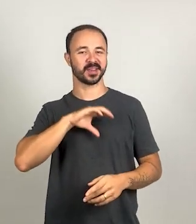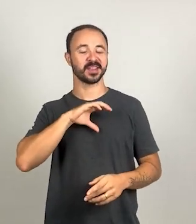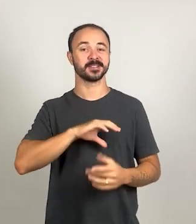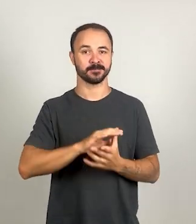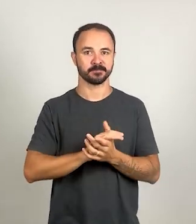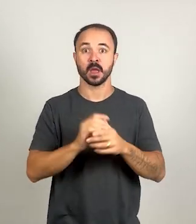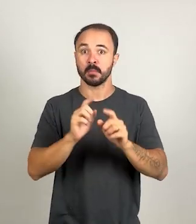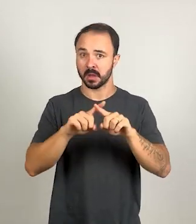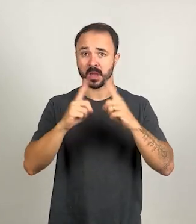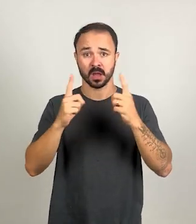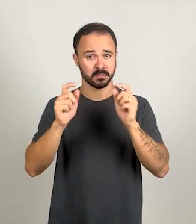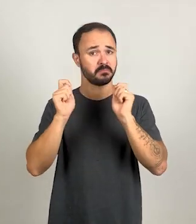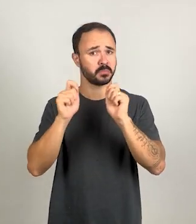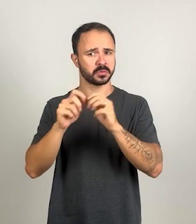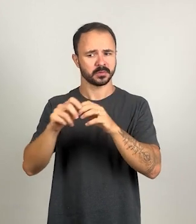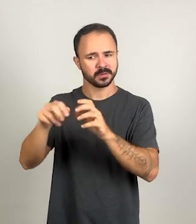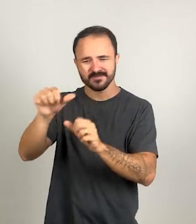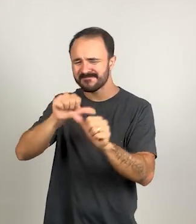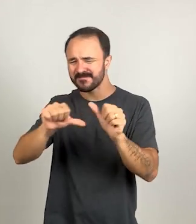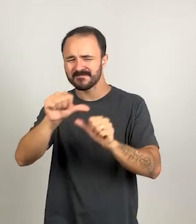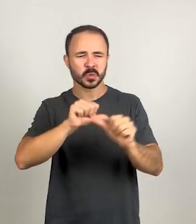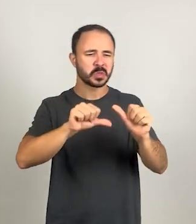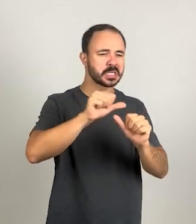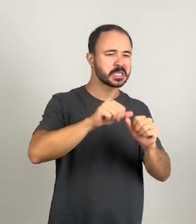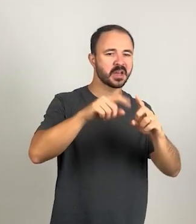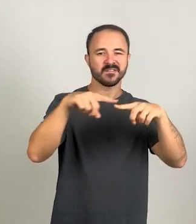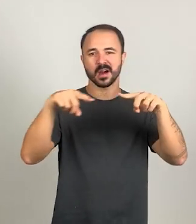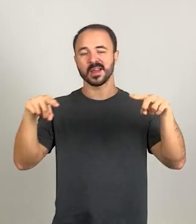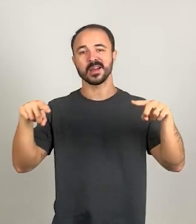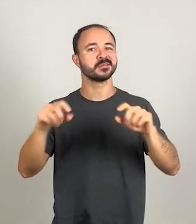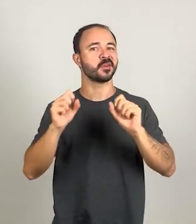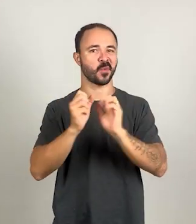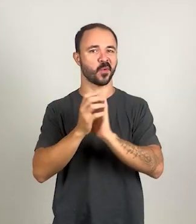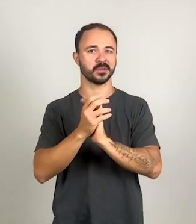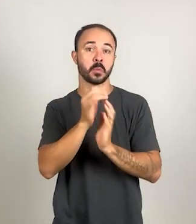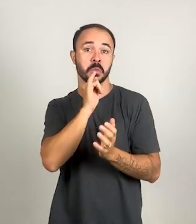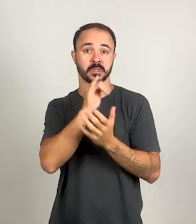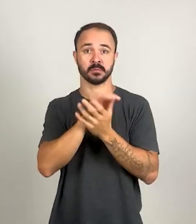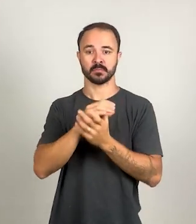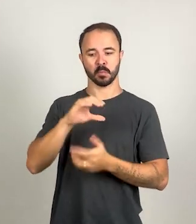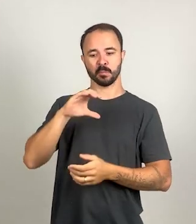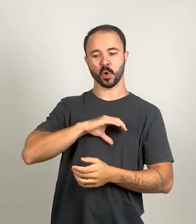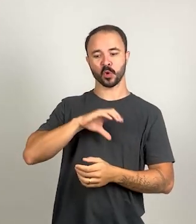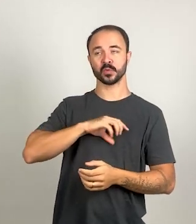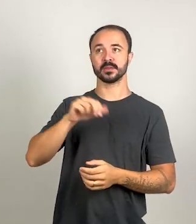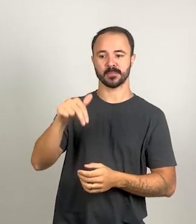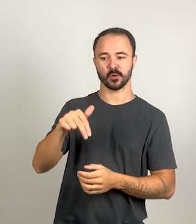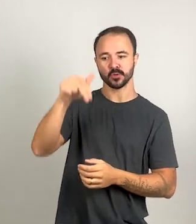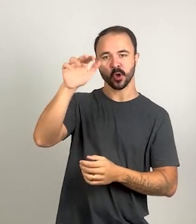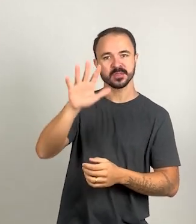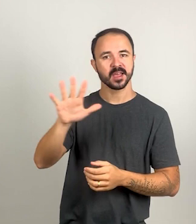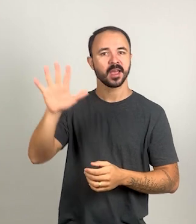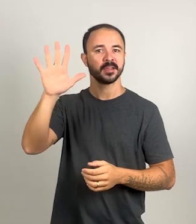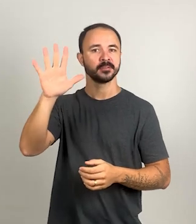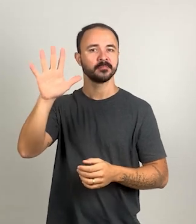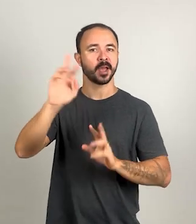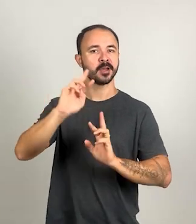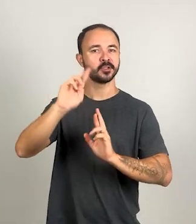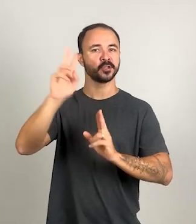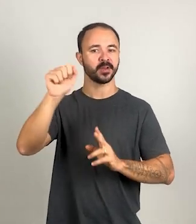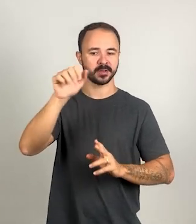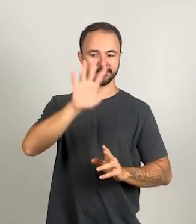por seus falantes o português que é falado no nordeste do Brasil pode ser diferente do português falado no Sul do